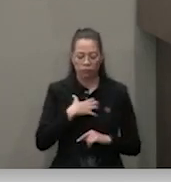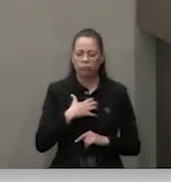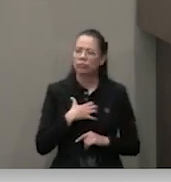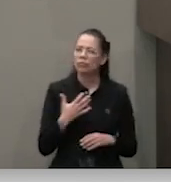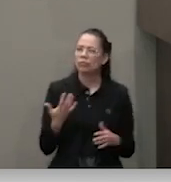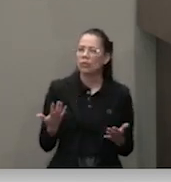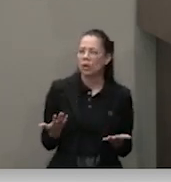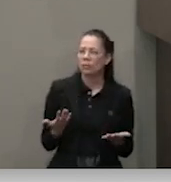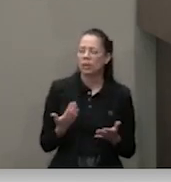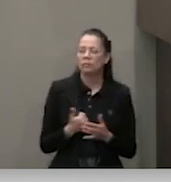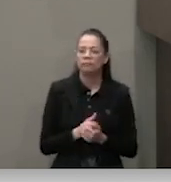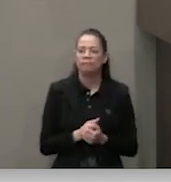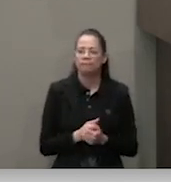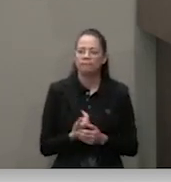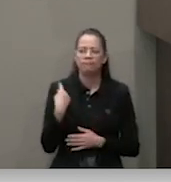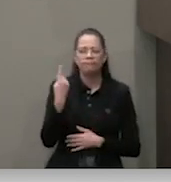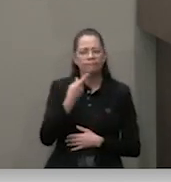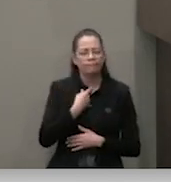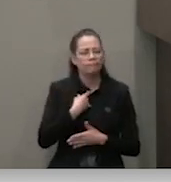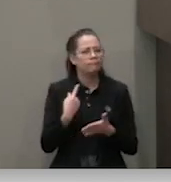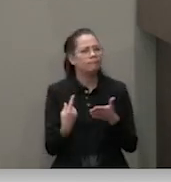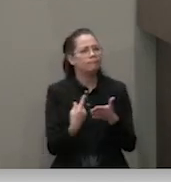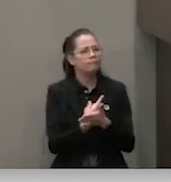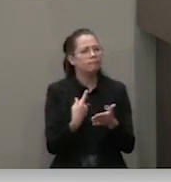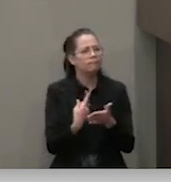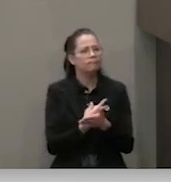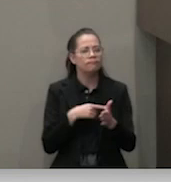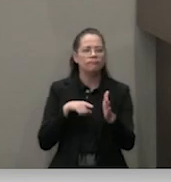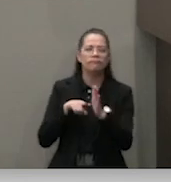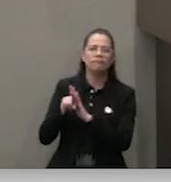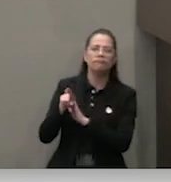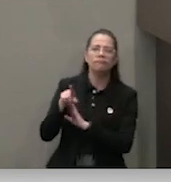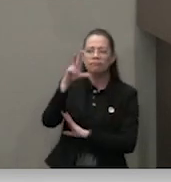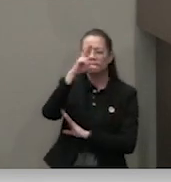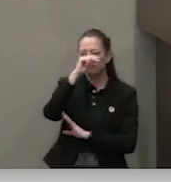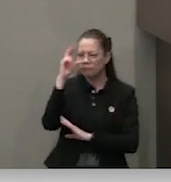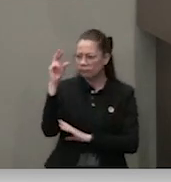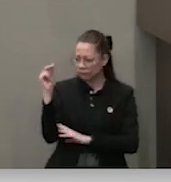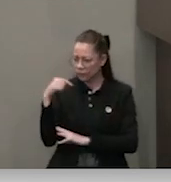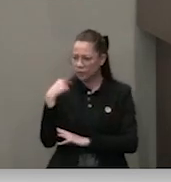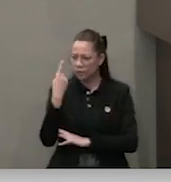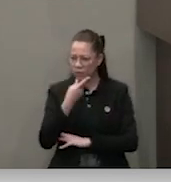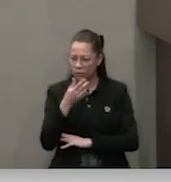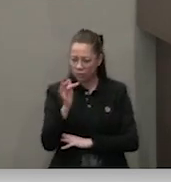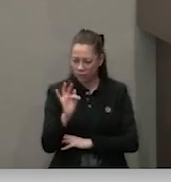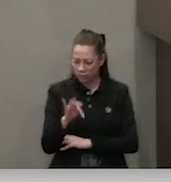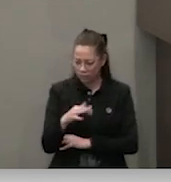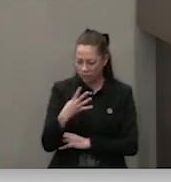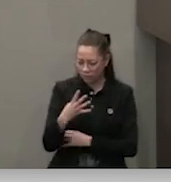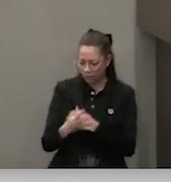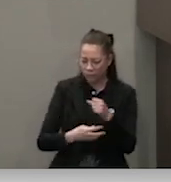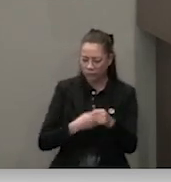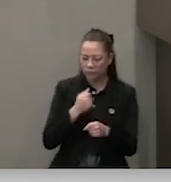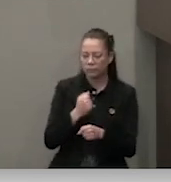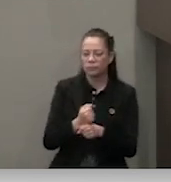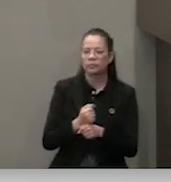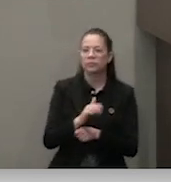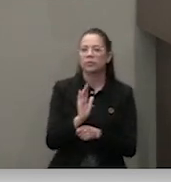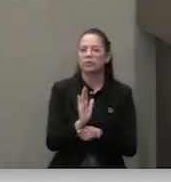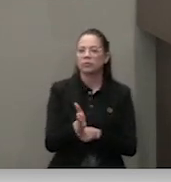forma fica aqui o nosso no questionamento pro executivo Municipal estamos findando 4